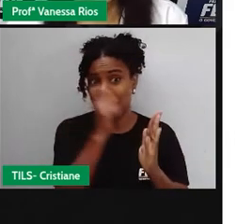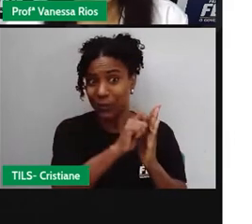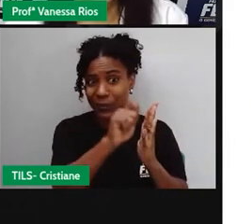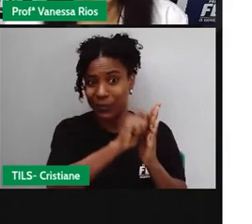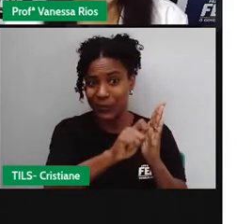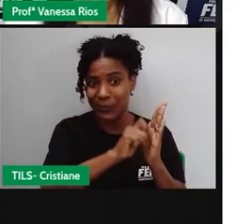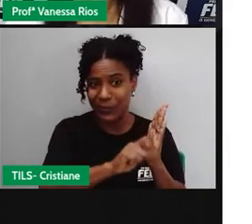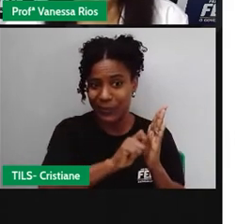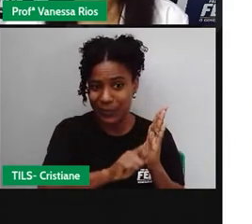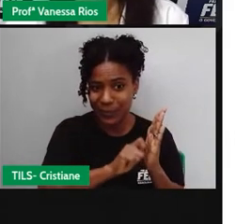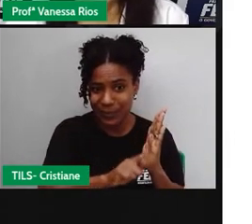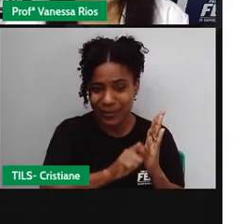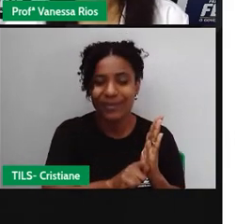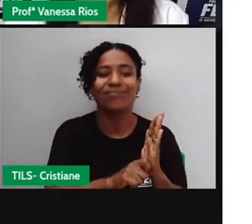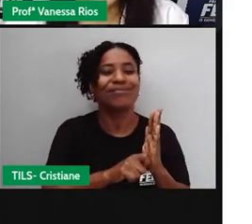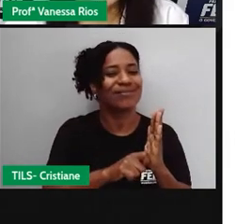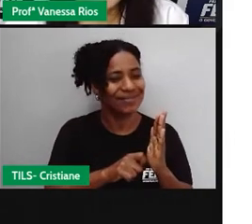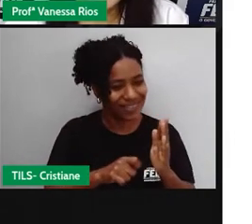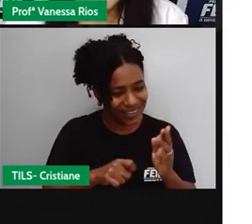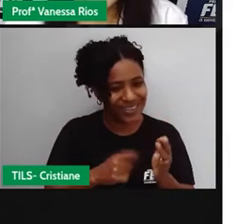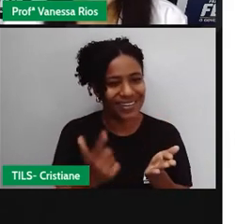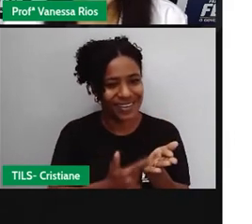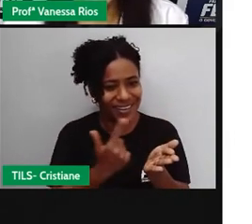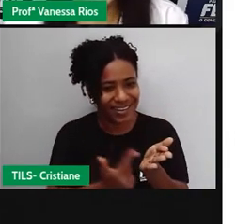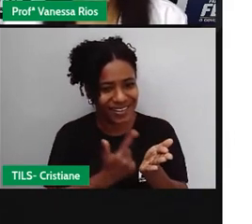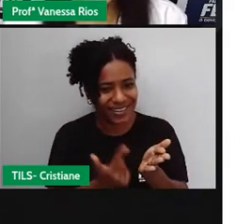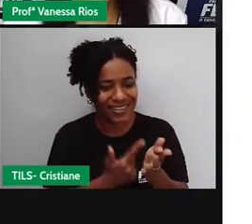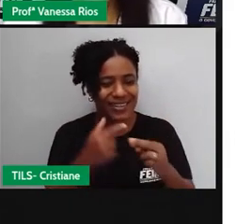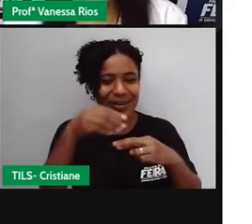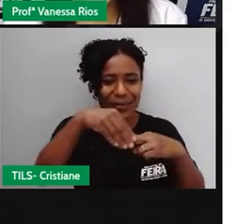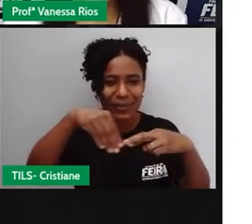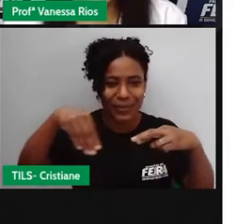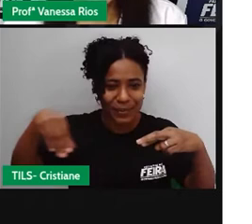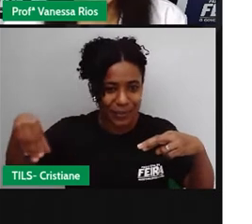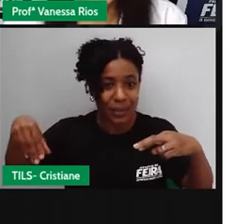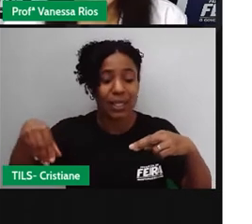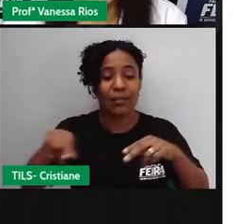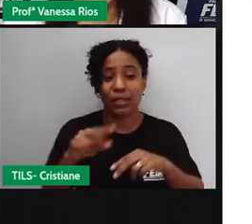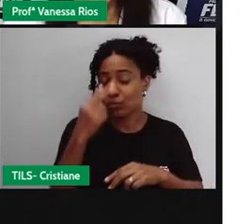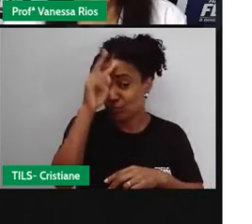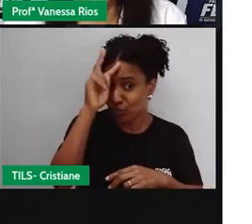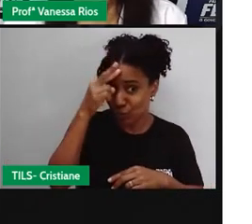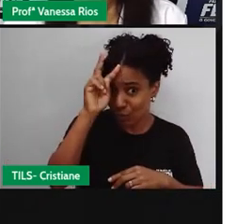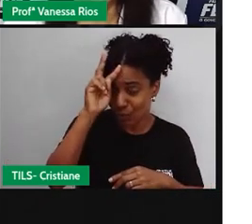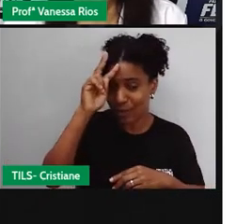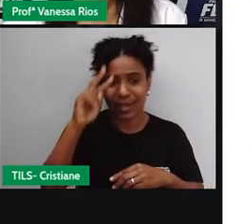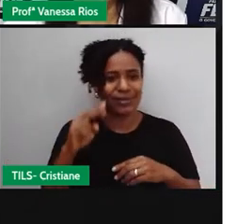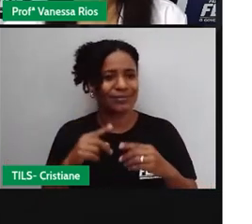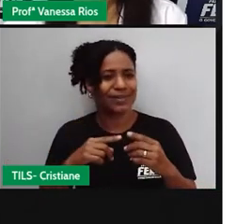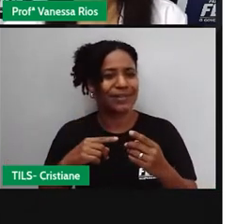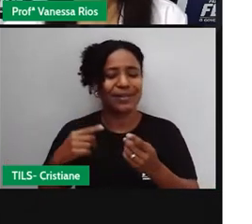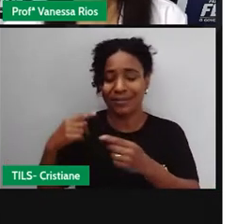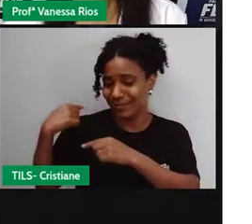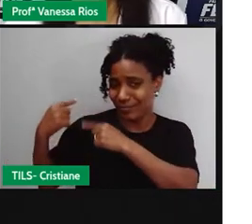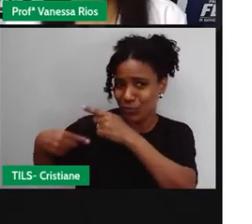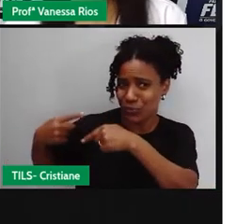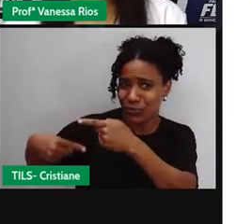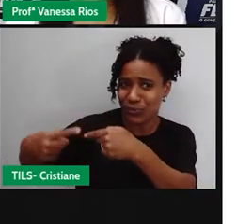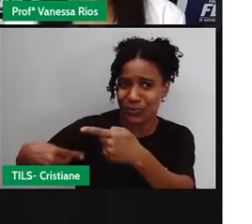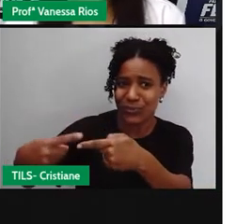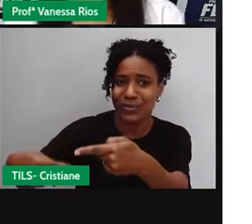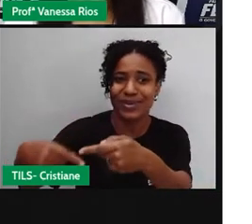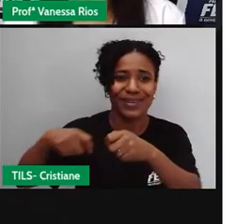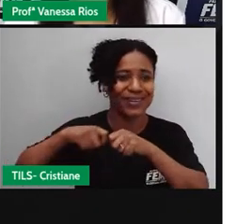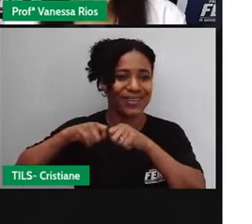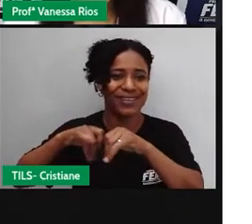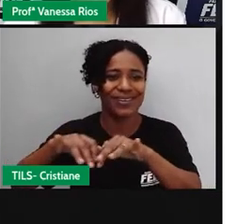né, causos contados aí pelas pessoas passadas de geração em geração, deram origem à